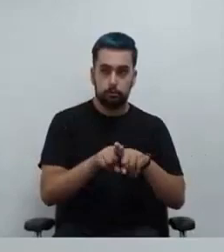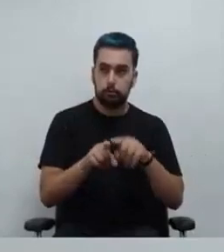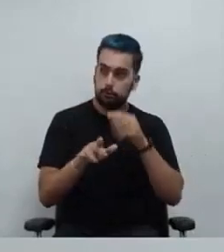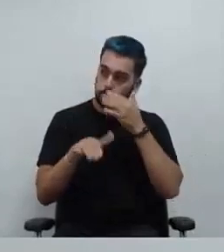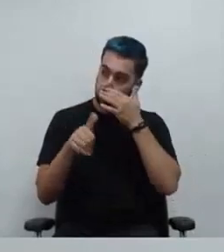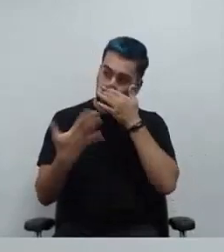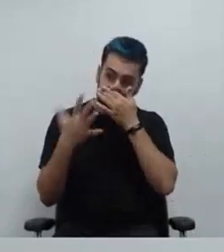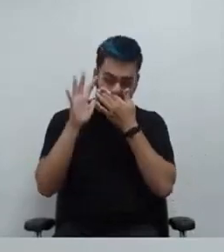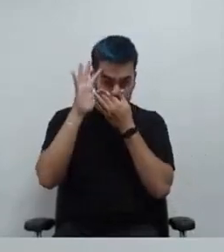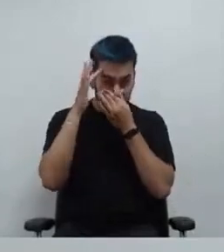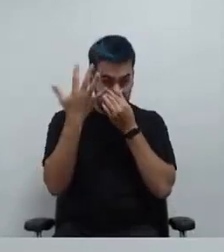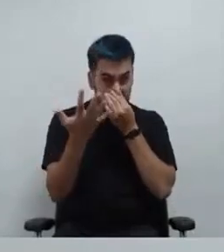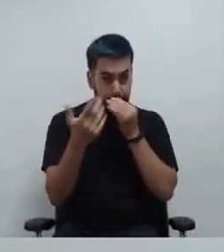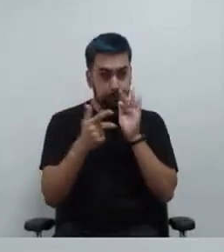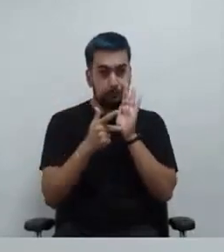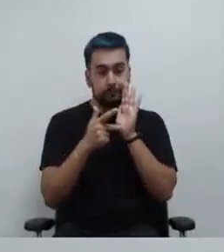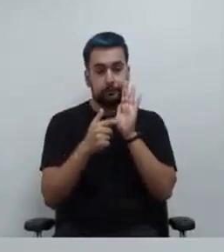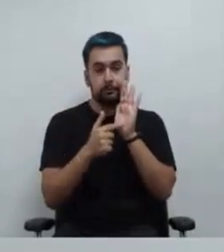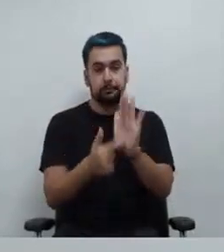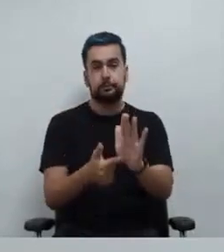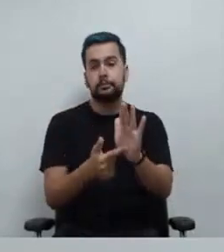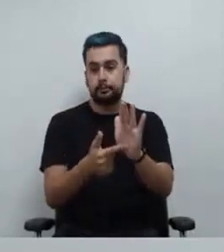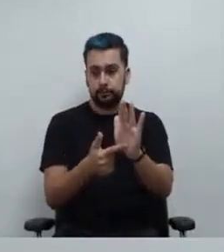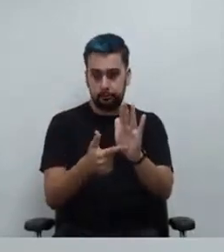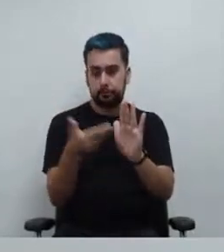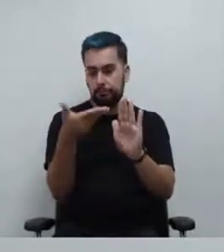o resultado fala por si, né,